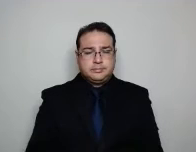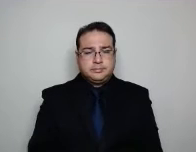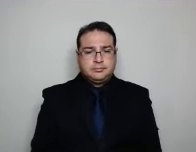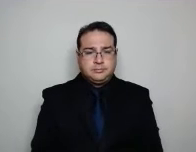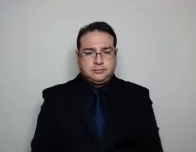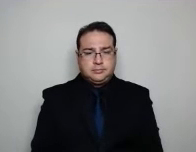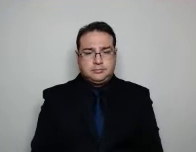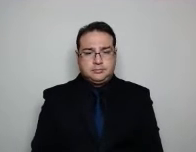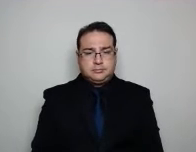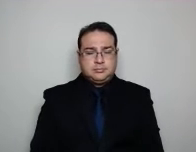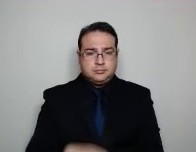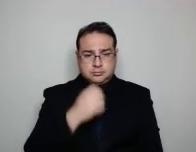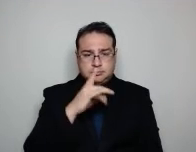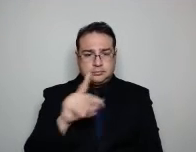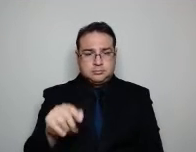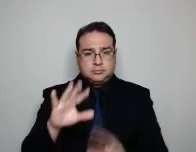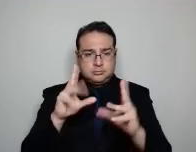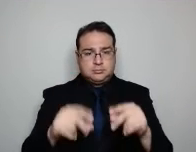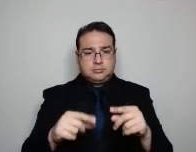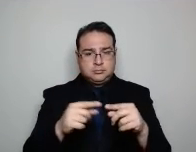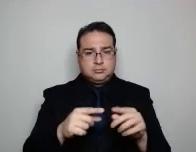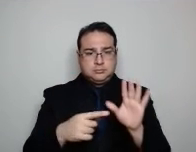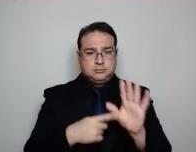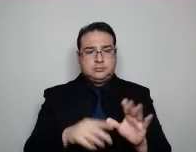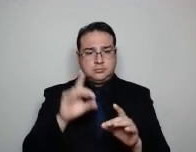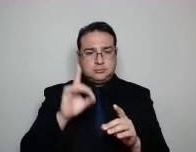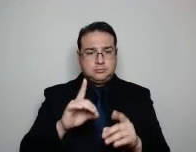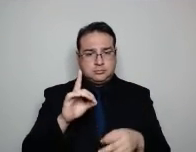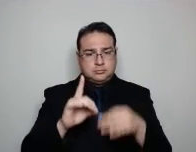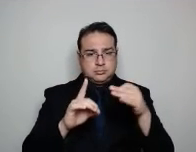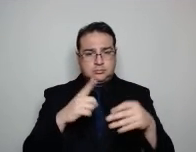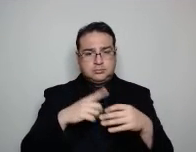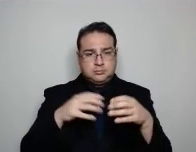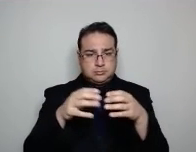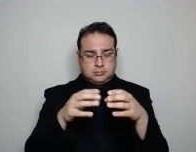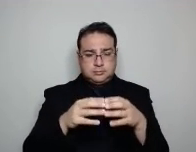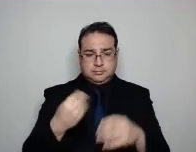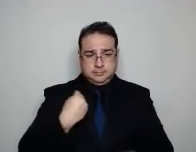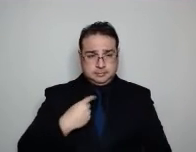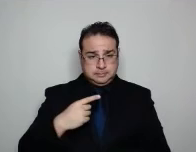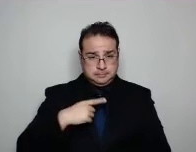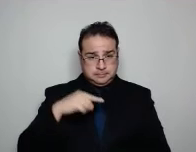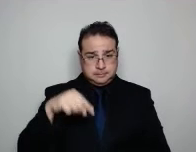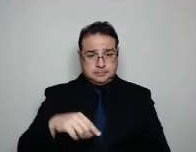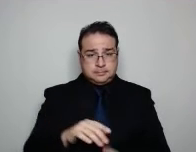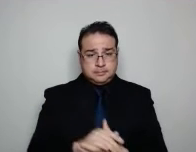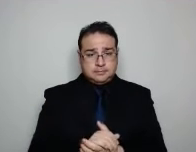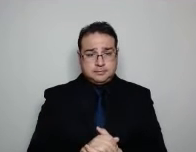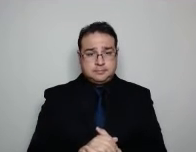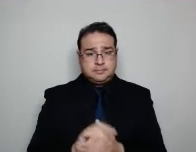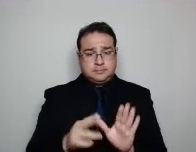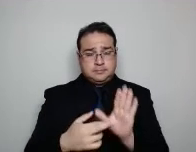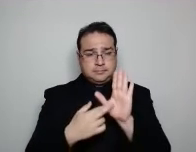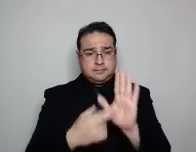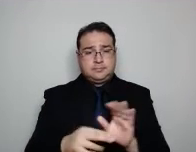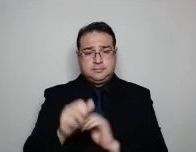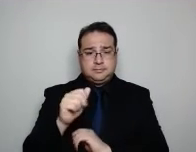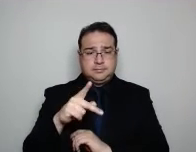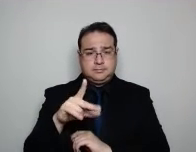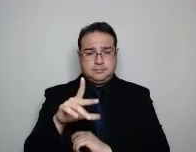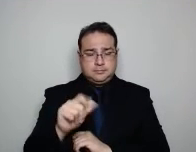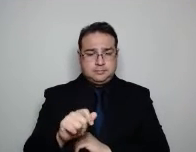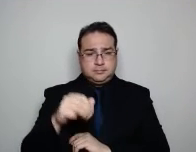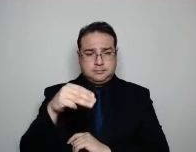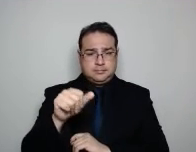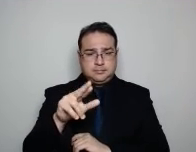Bom dia a todos, excelentíssimo senhor desembargador, demais colegas presentes. Eu represento a apelada, né, Maria Eulália Pedrosa